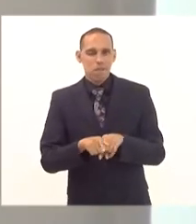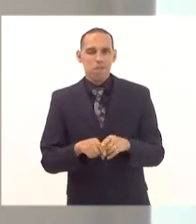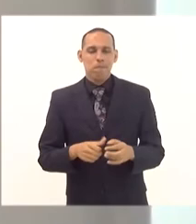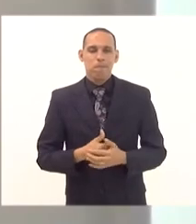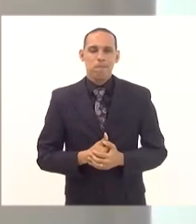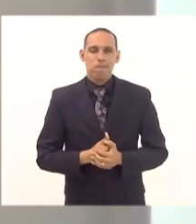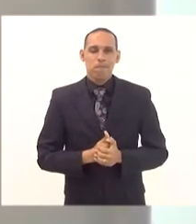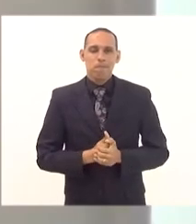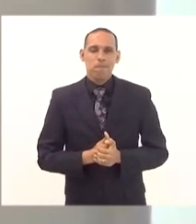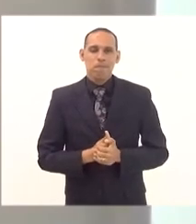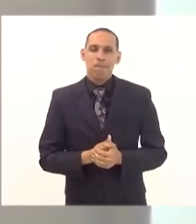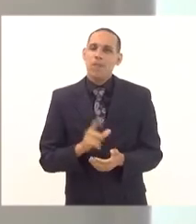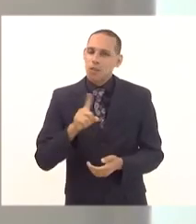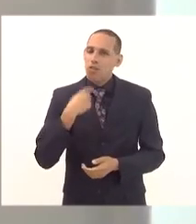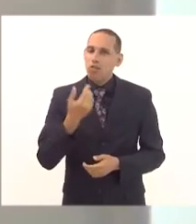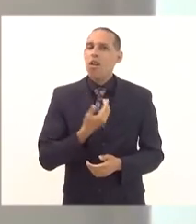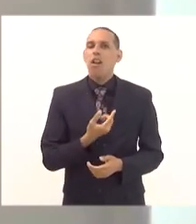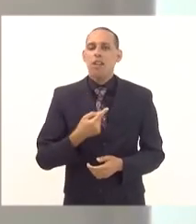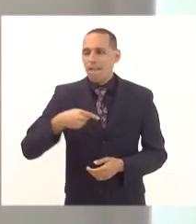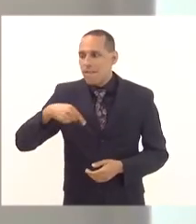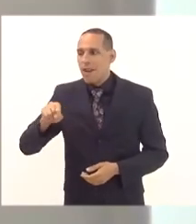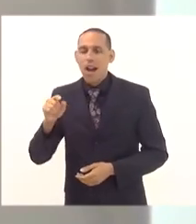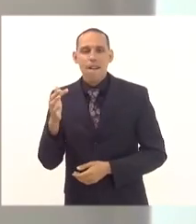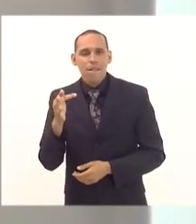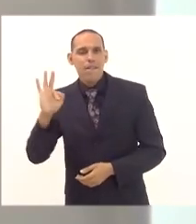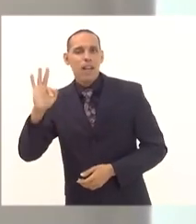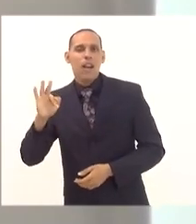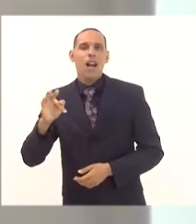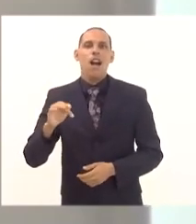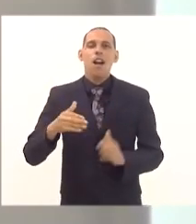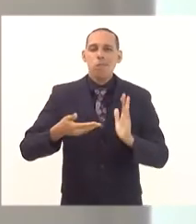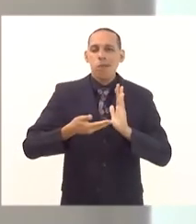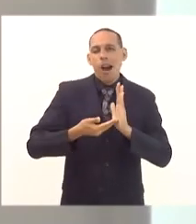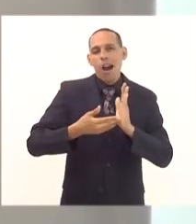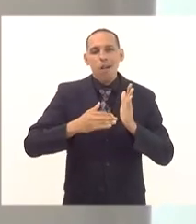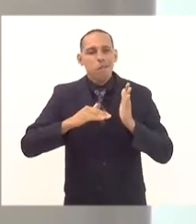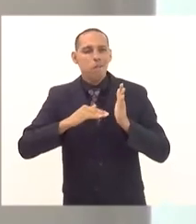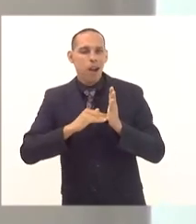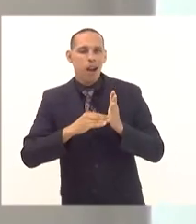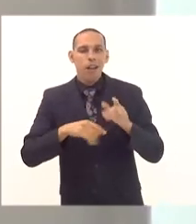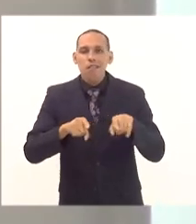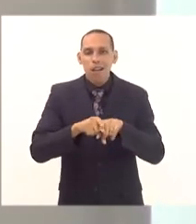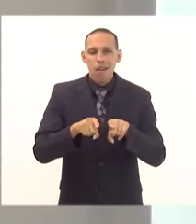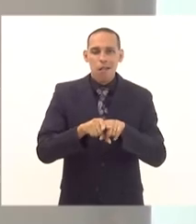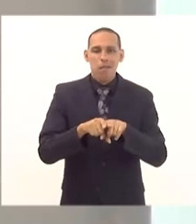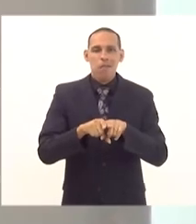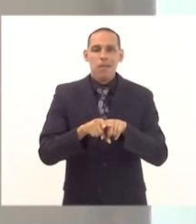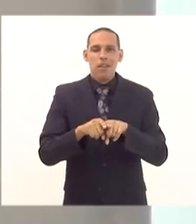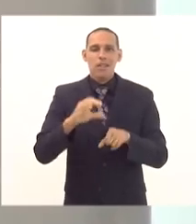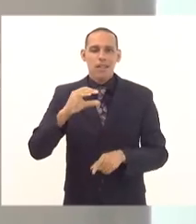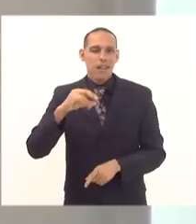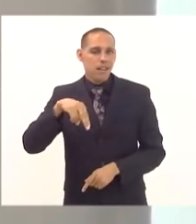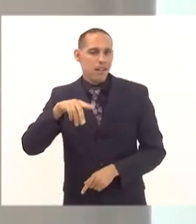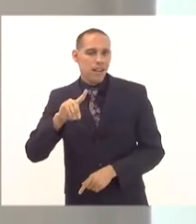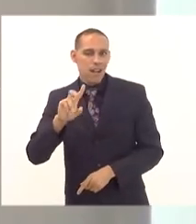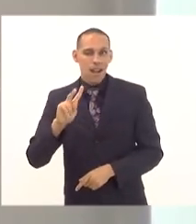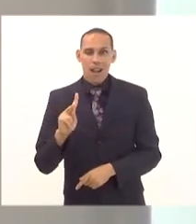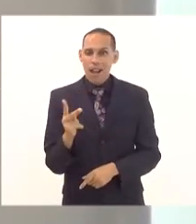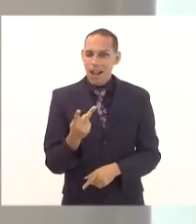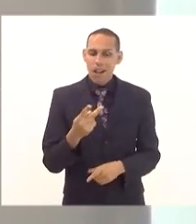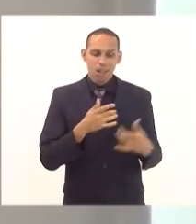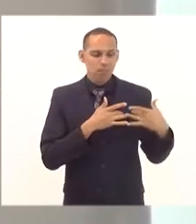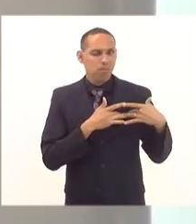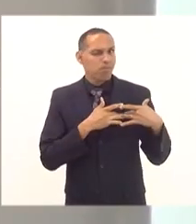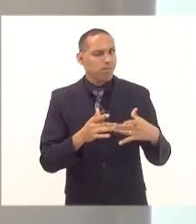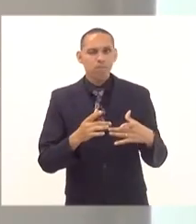vamos é a câmara federal vamos ao Senado Federal e também ao cndh que estava à